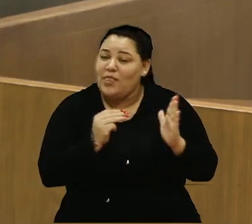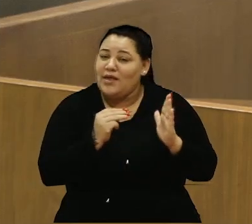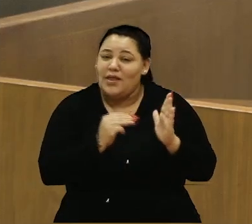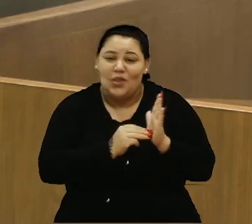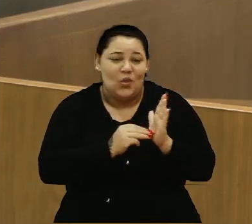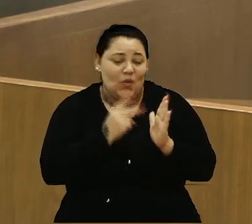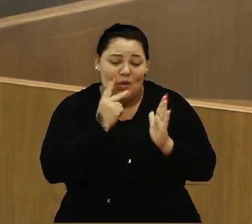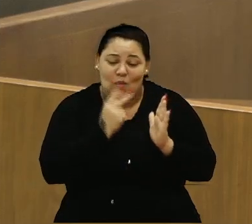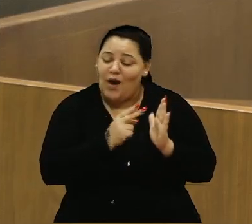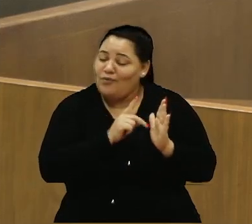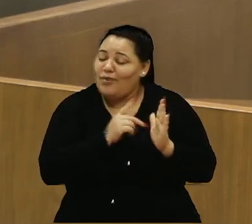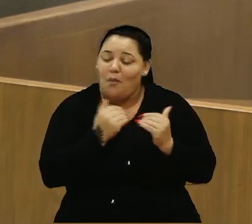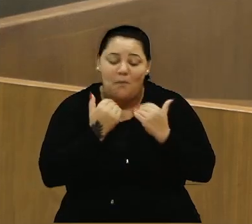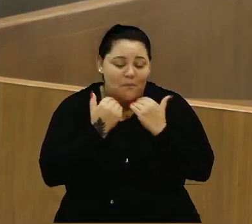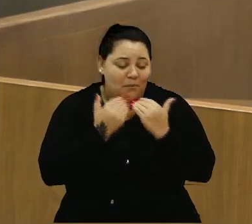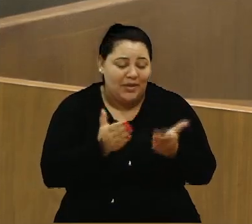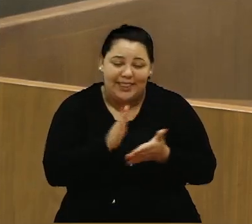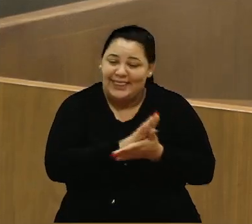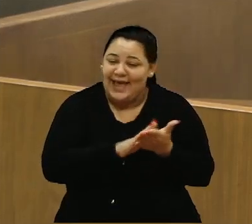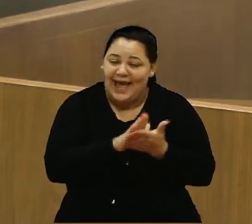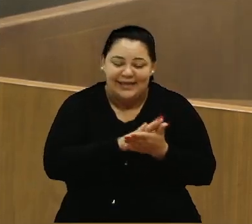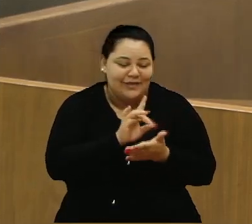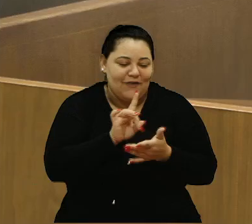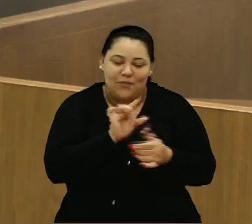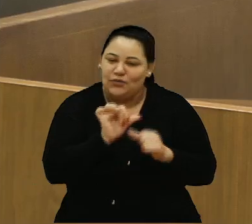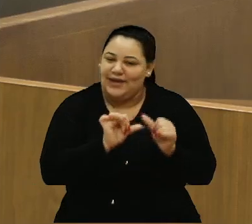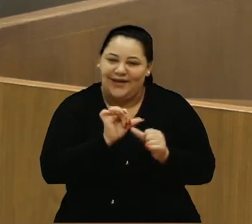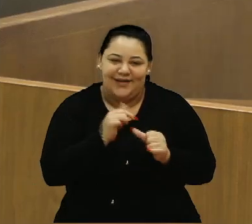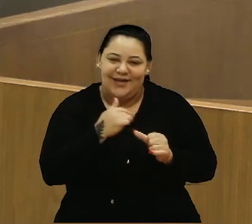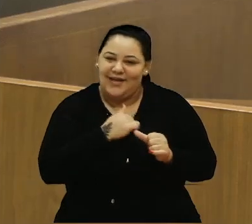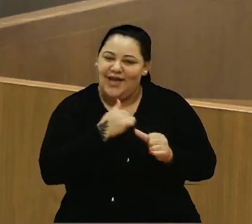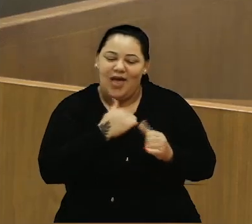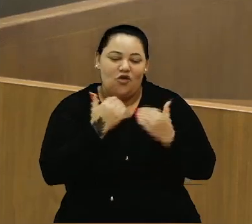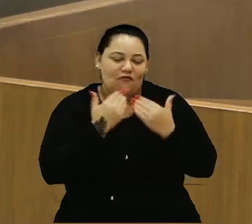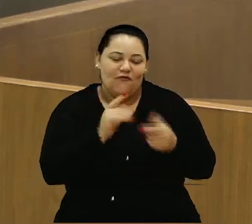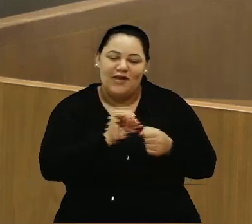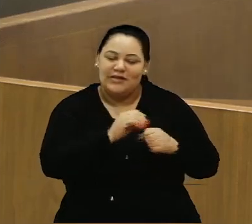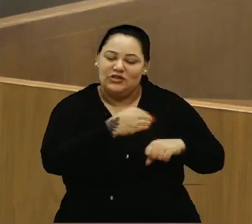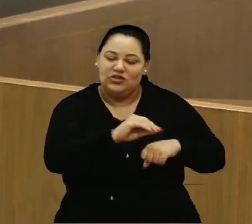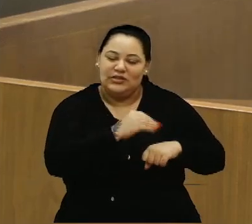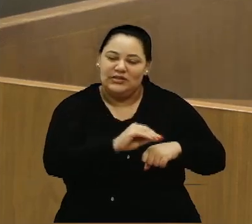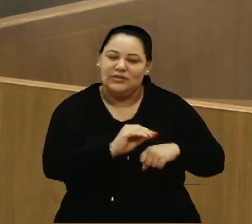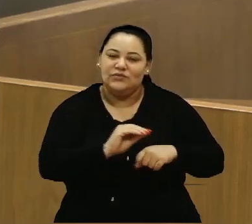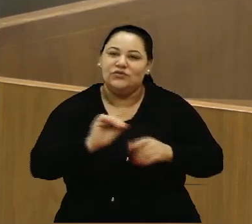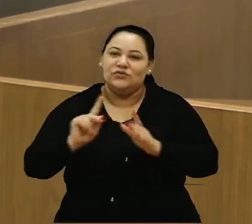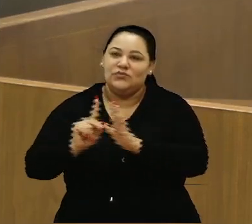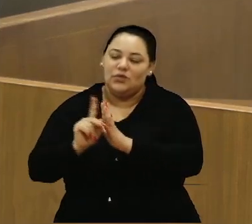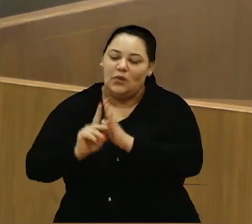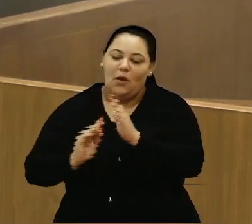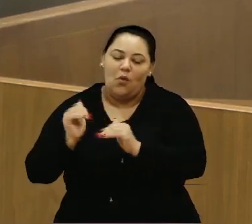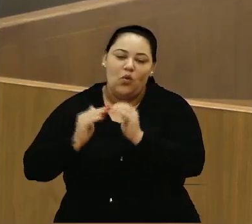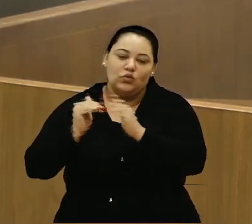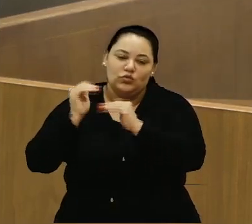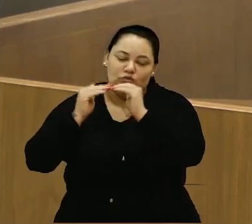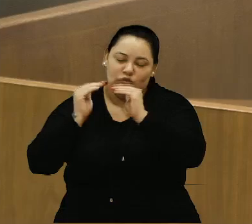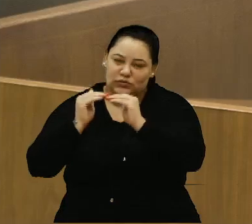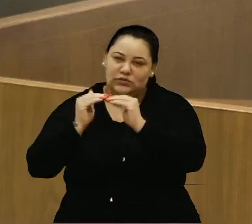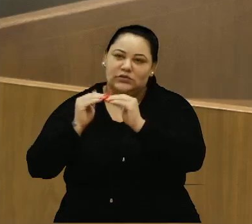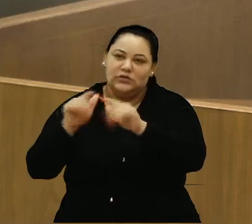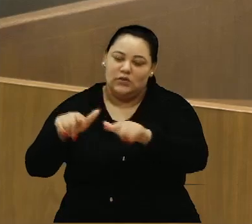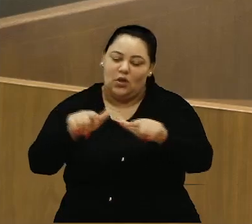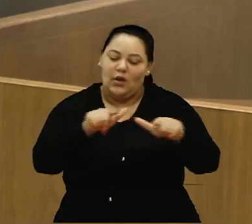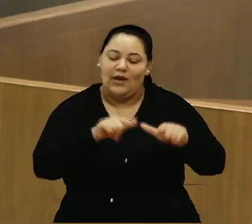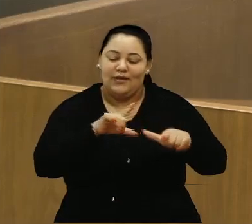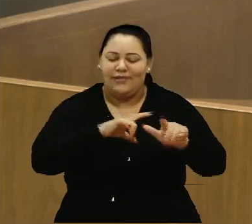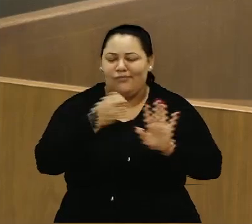fazer várias proposições, mas não vai mudar. Então, a gente propõe que seja construído lá cooperativas habitacionais e tem diversas outras coisas aqui, até